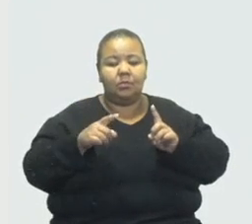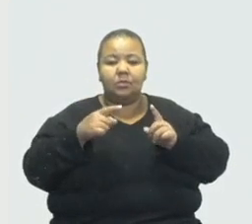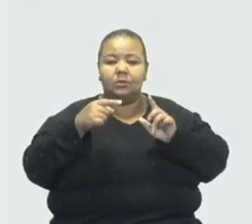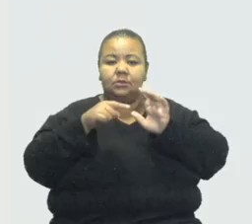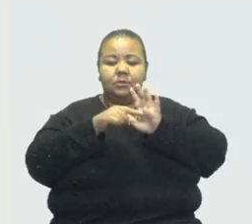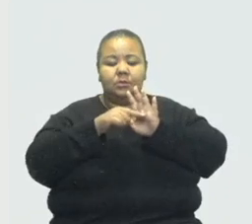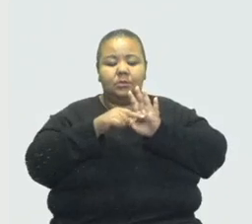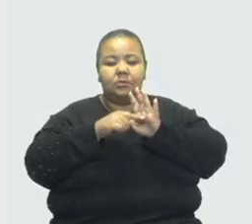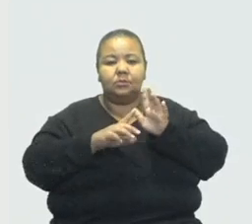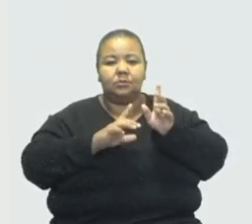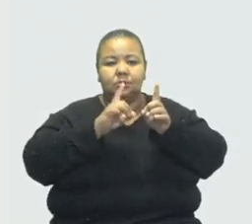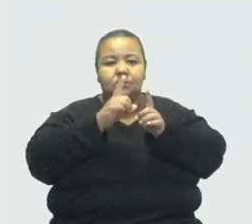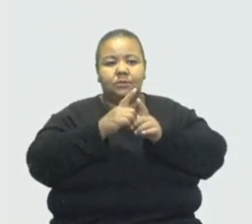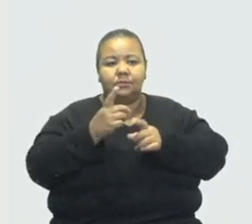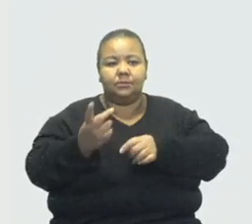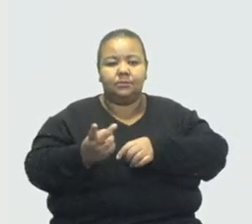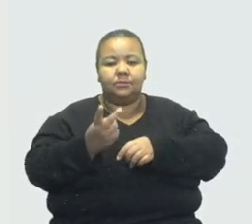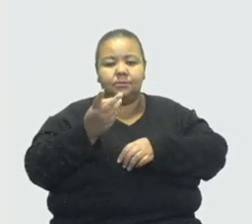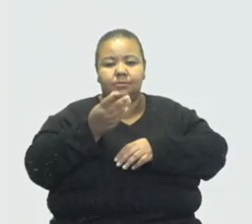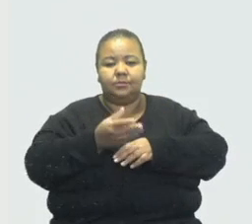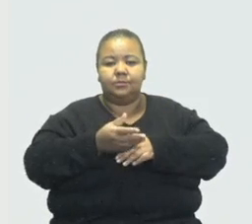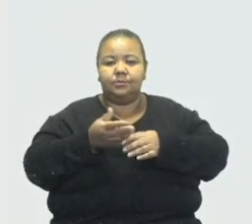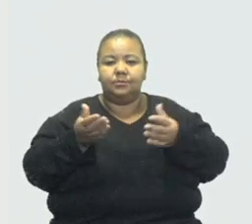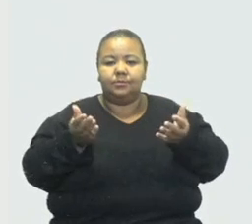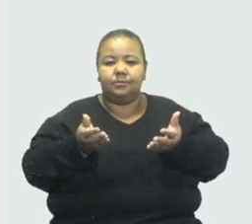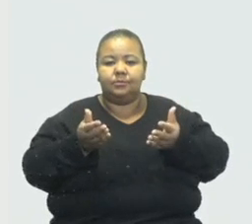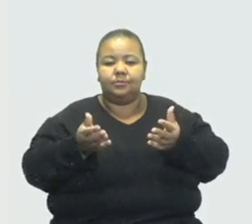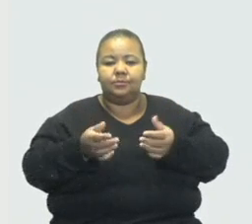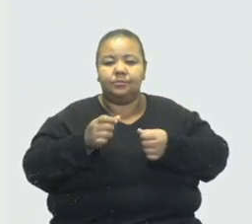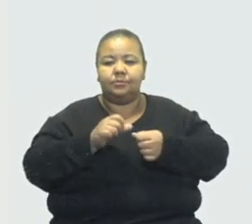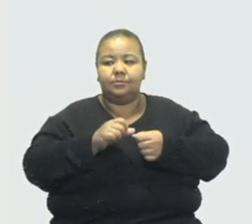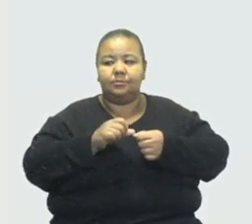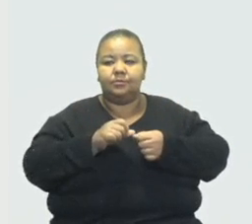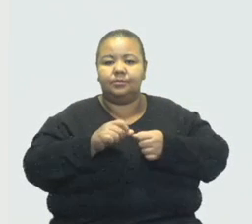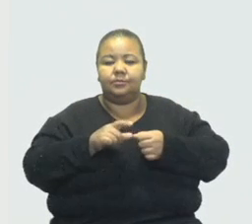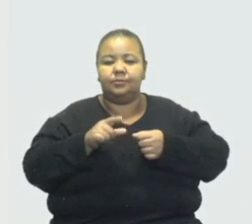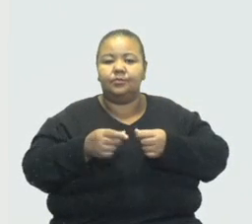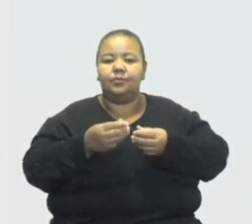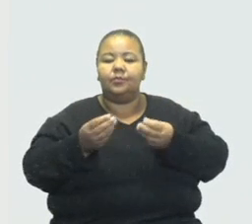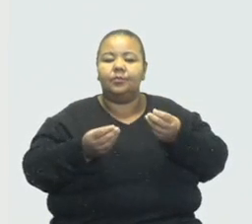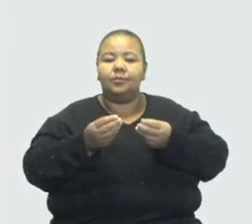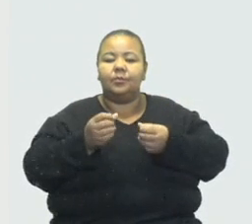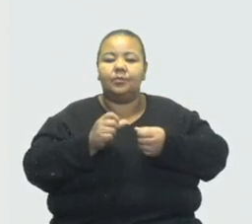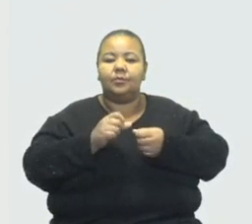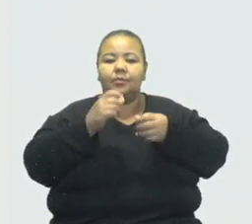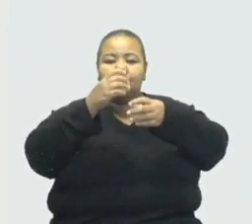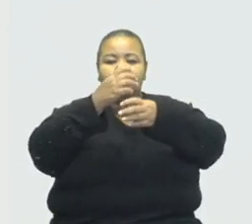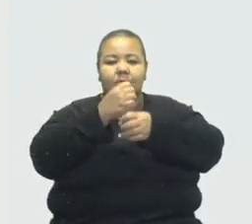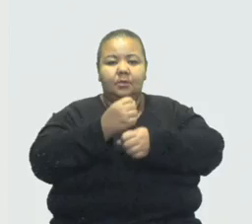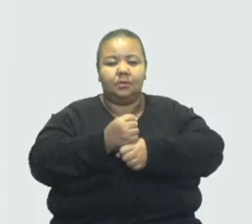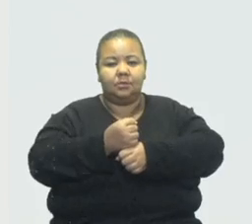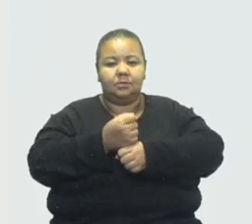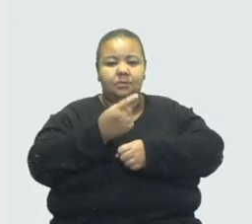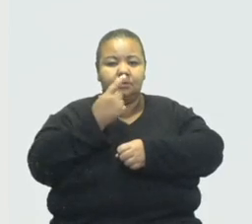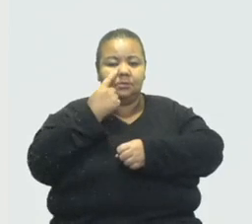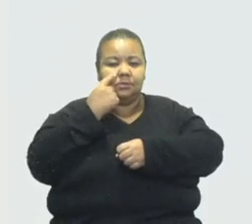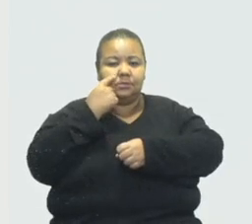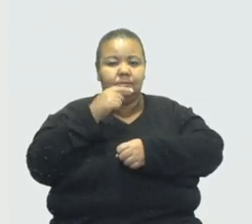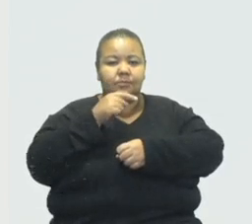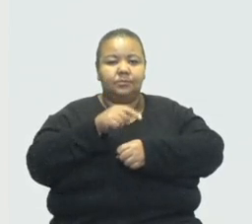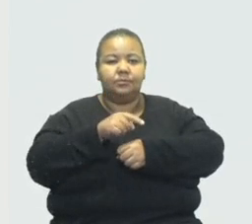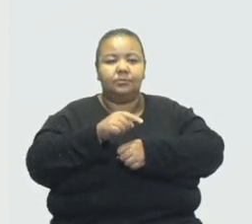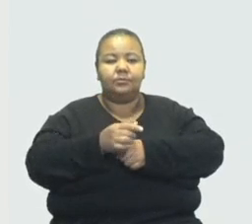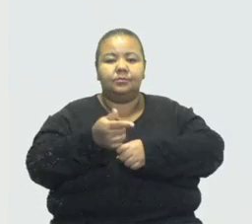subtrair direto, já vai encontrar o nosso valor. Agora que a gente já fez essa possibilidade, como a gente vai ter esses cálculos? Então, vamos ver então, aqui para a